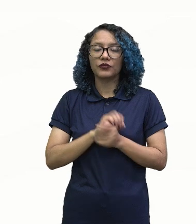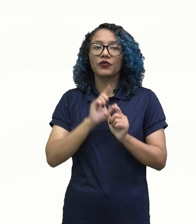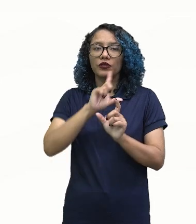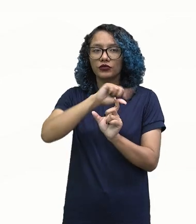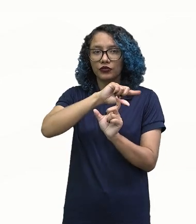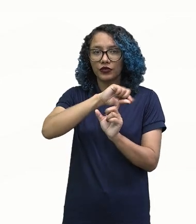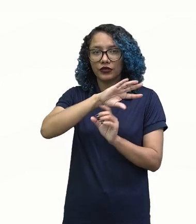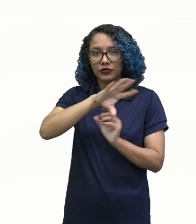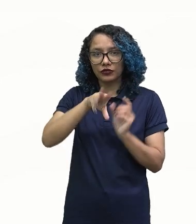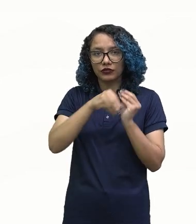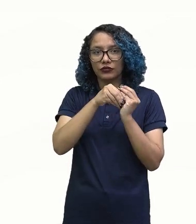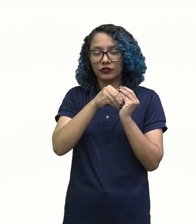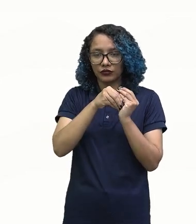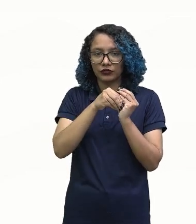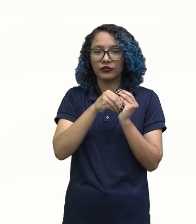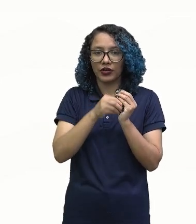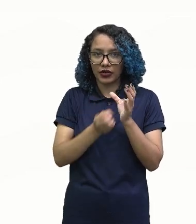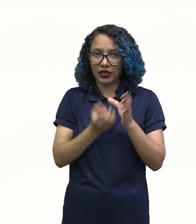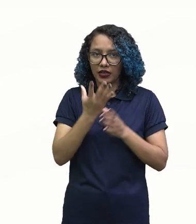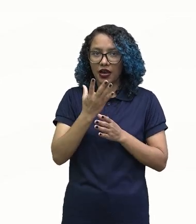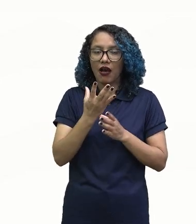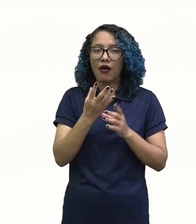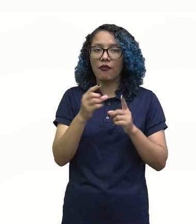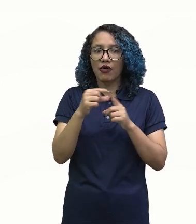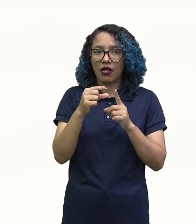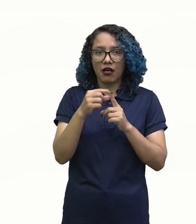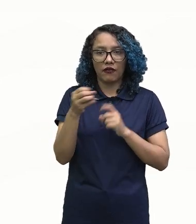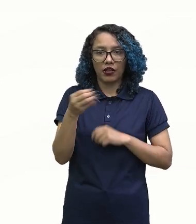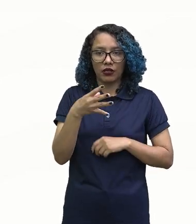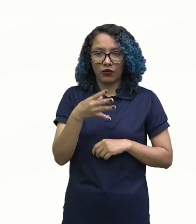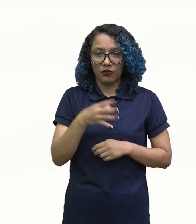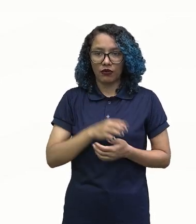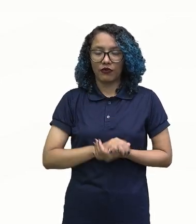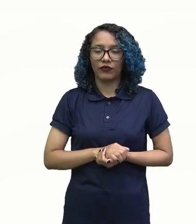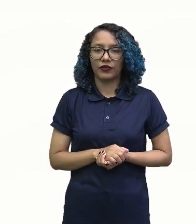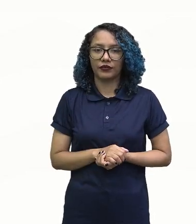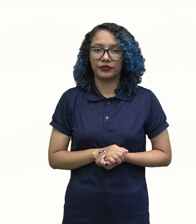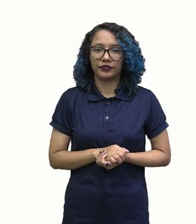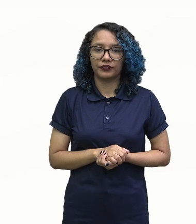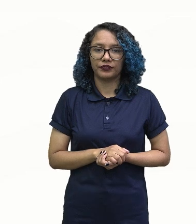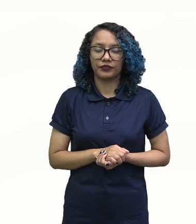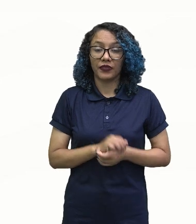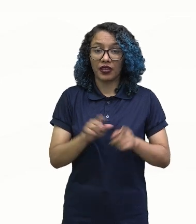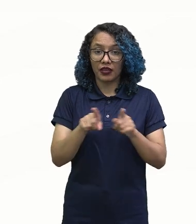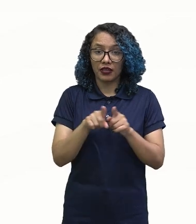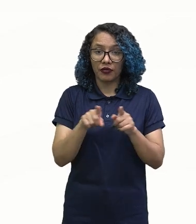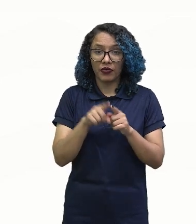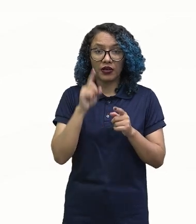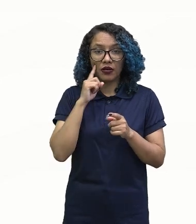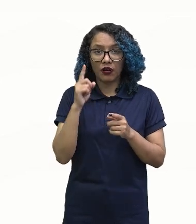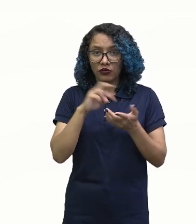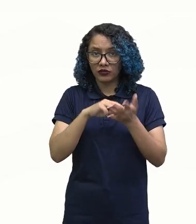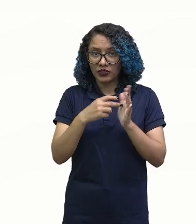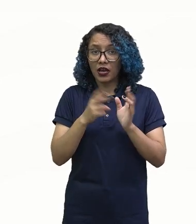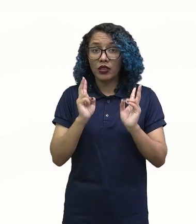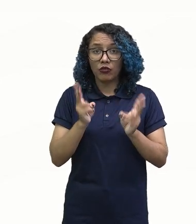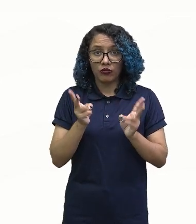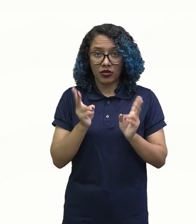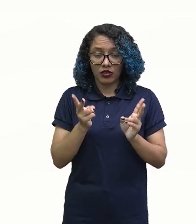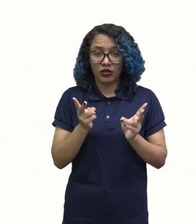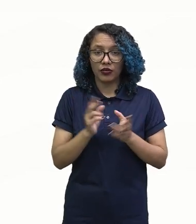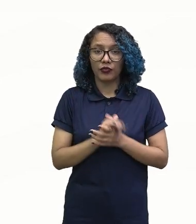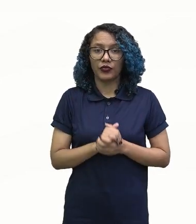para formar uma nova palavra. E você percebe que o sentido é o mesmo. Olha, o